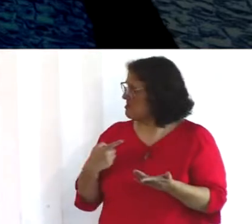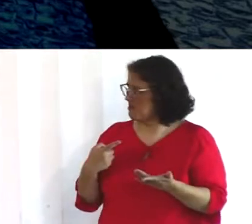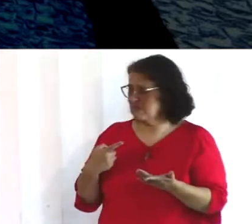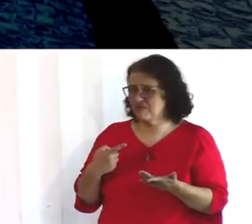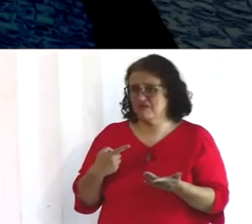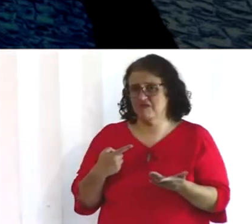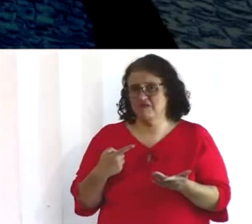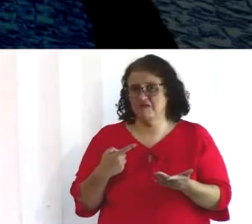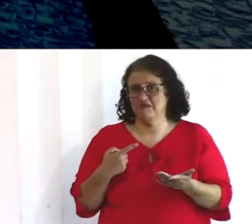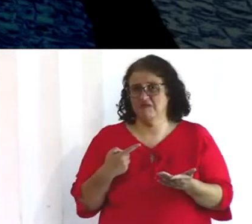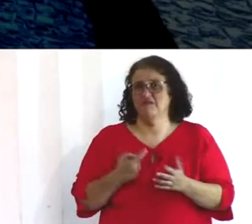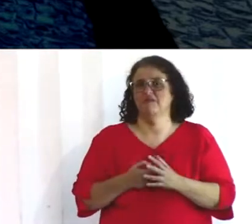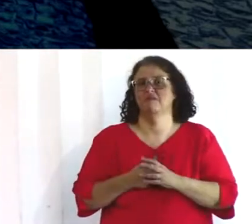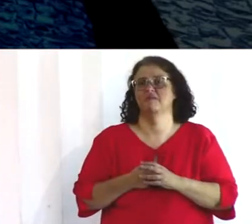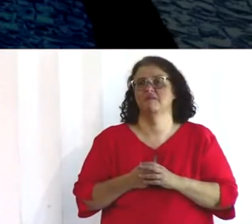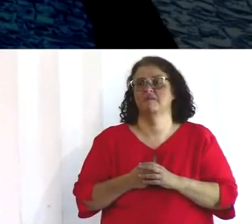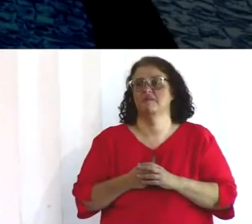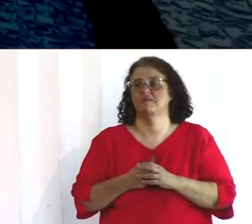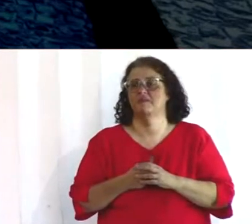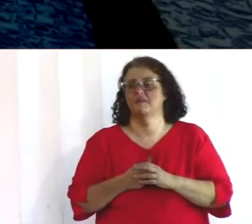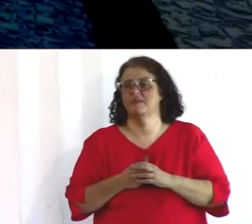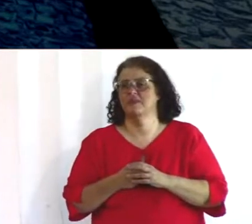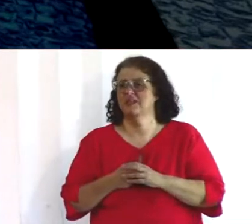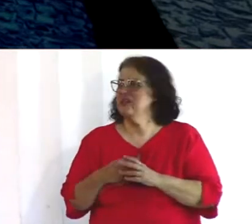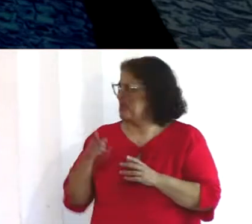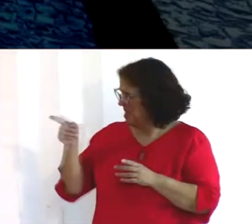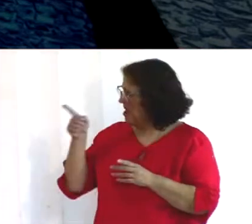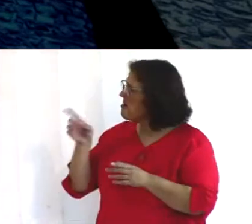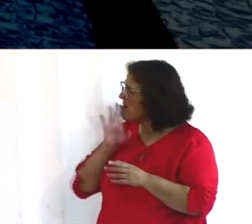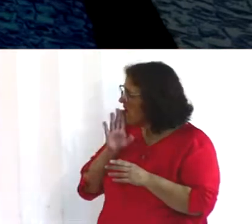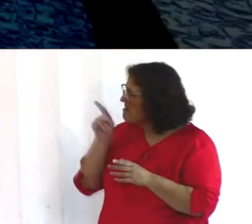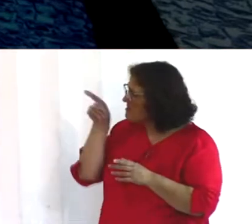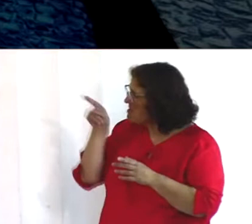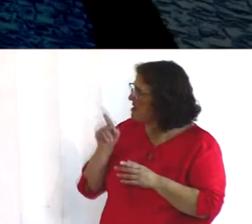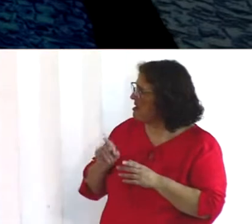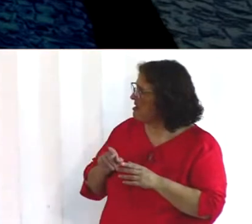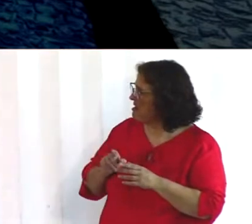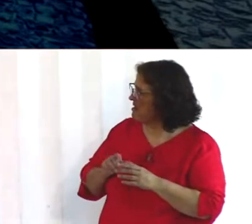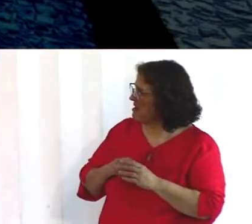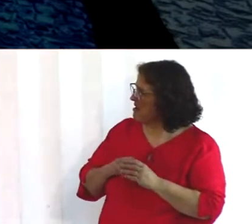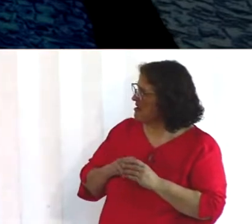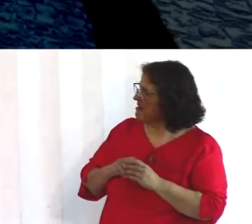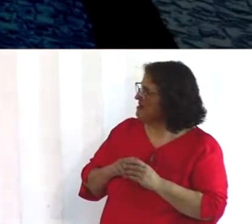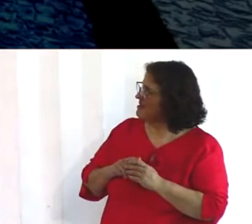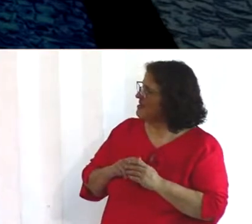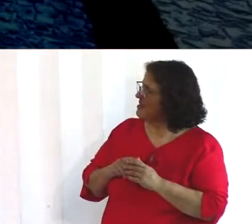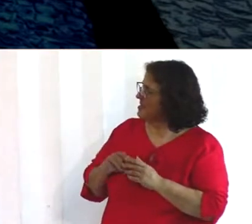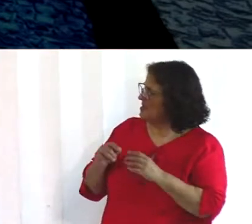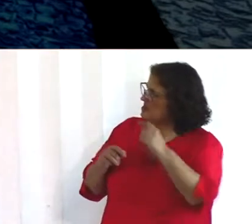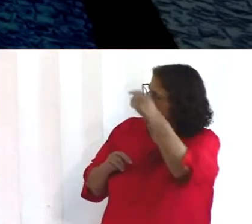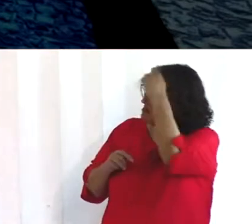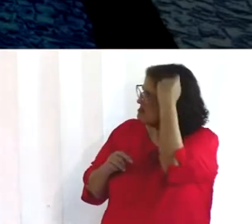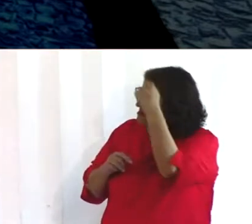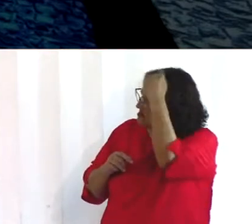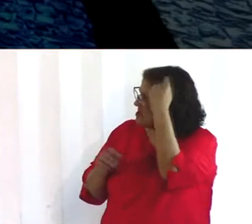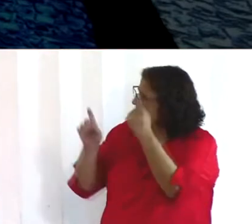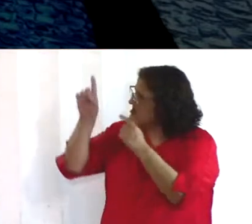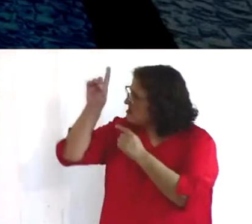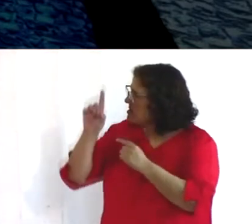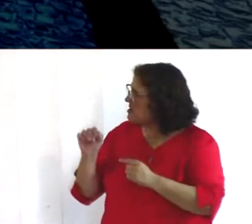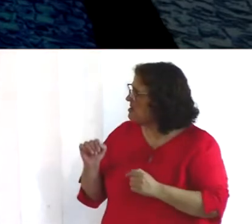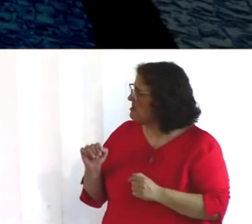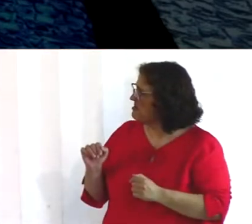Vieste para destruir-nos? Bem sei quem és, o Santo de